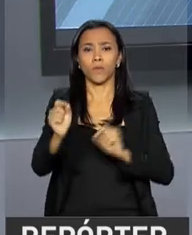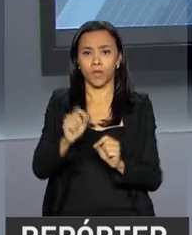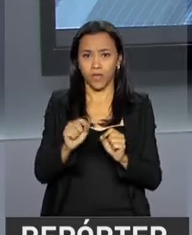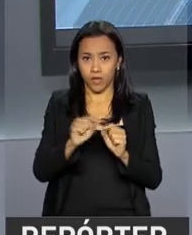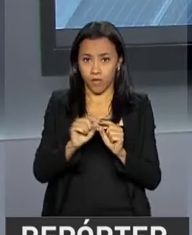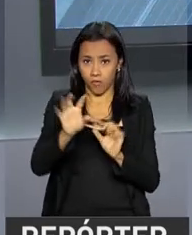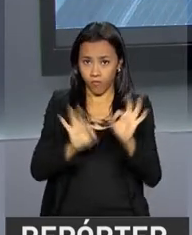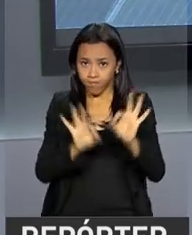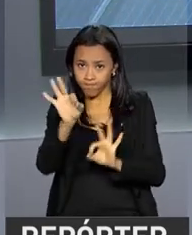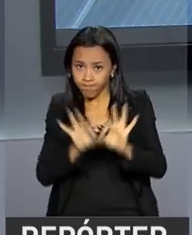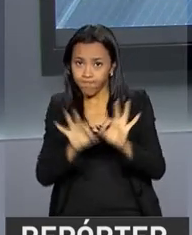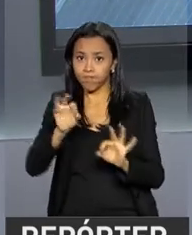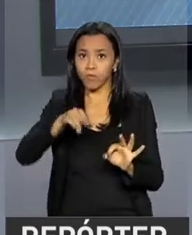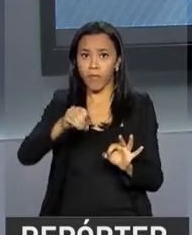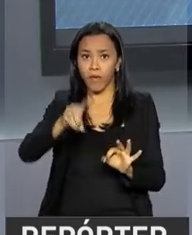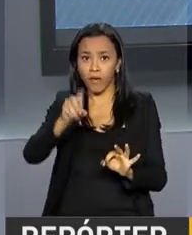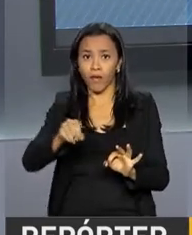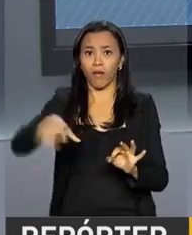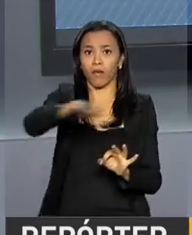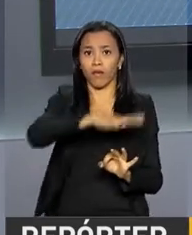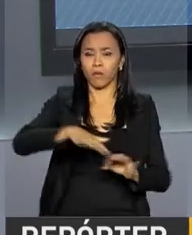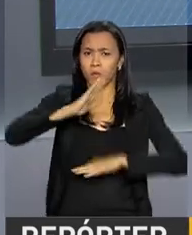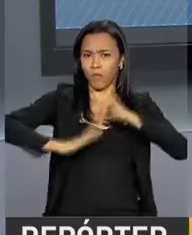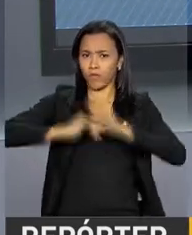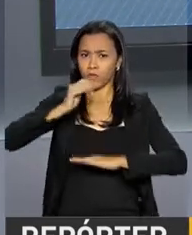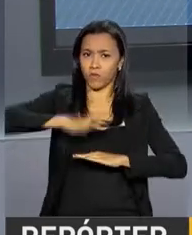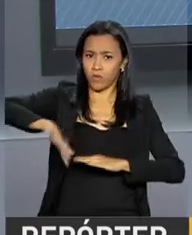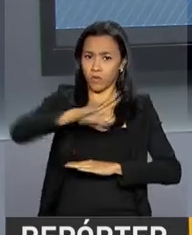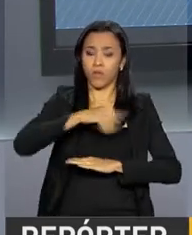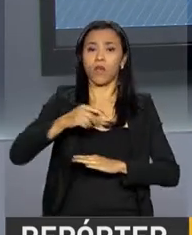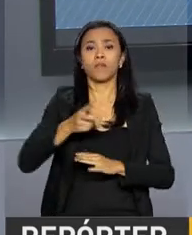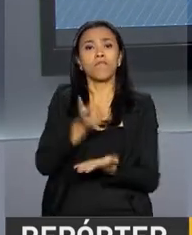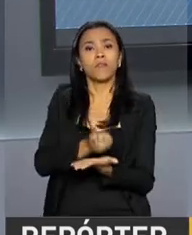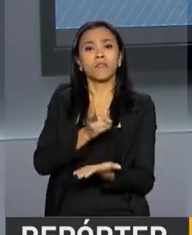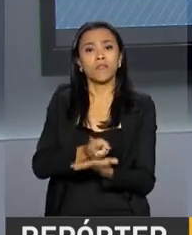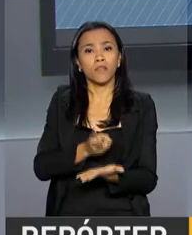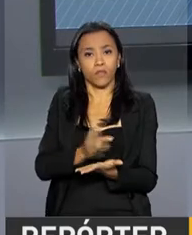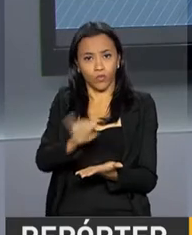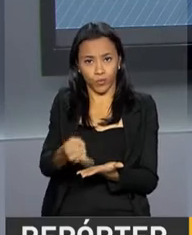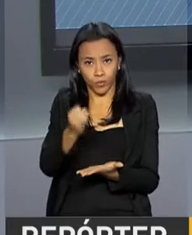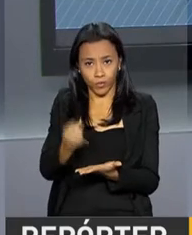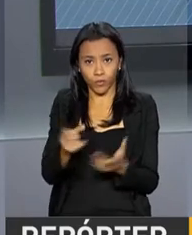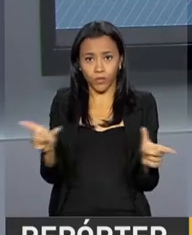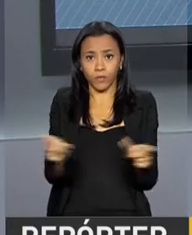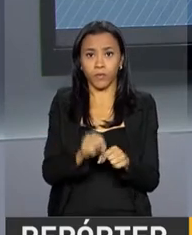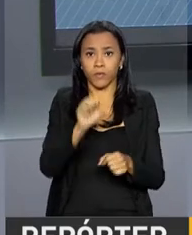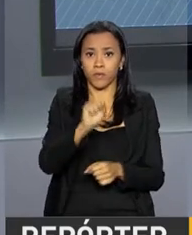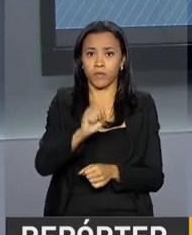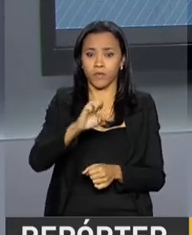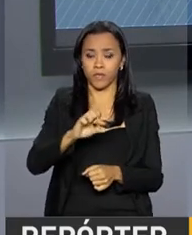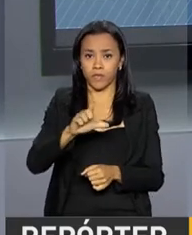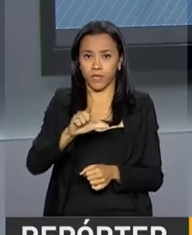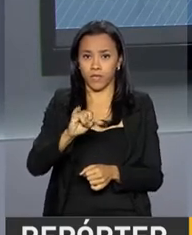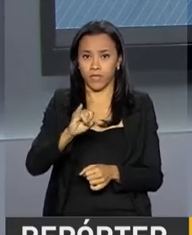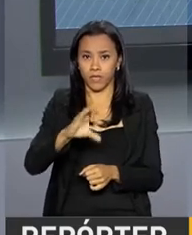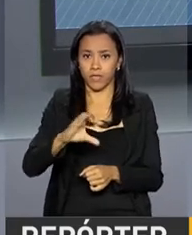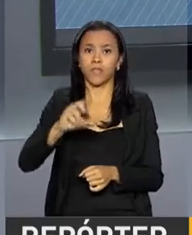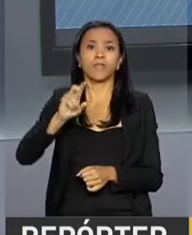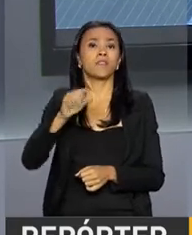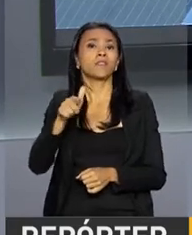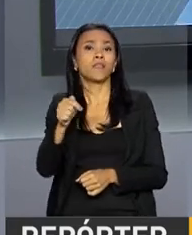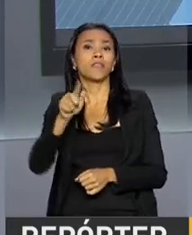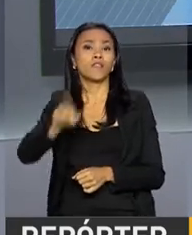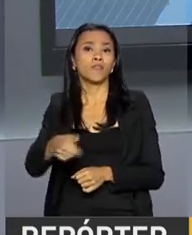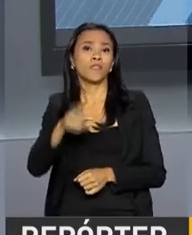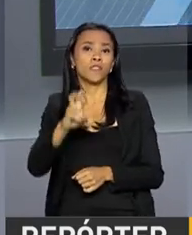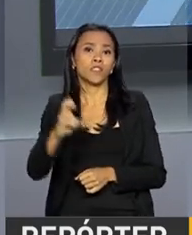analistas investidores mantiveram a taxa básica de juros da economia a selic em 76 por cento até